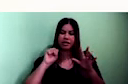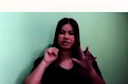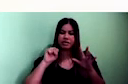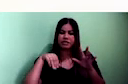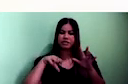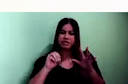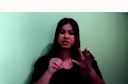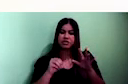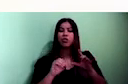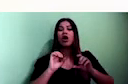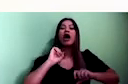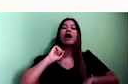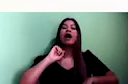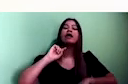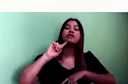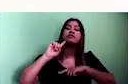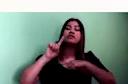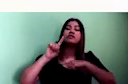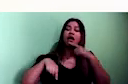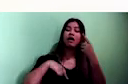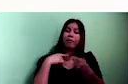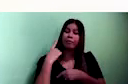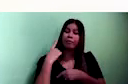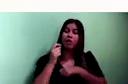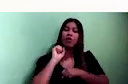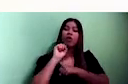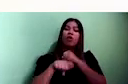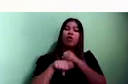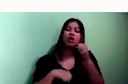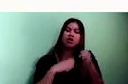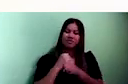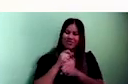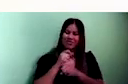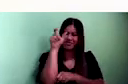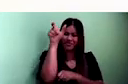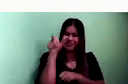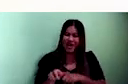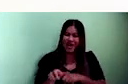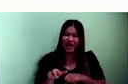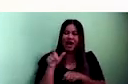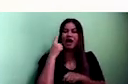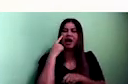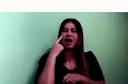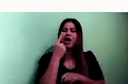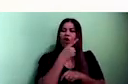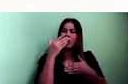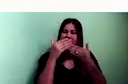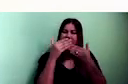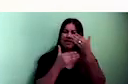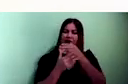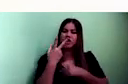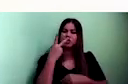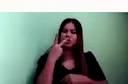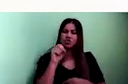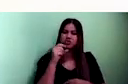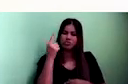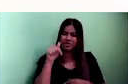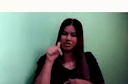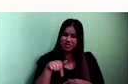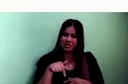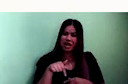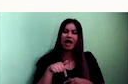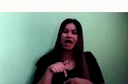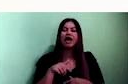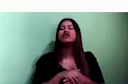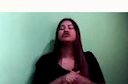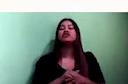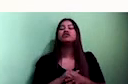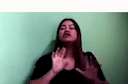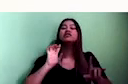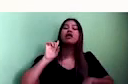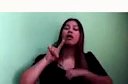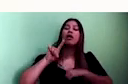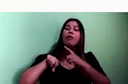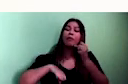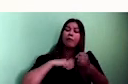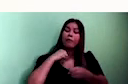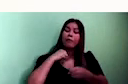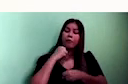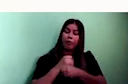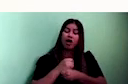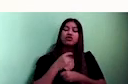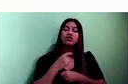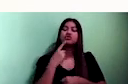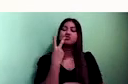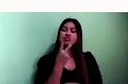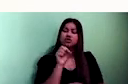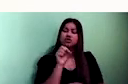aqui eu listei em 2017 essa inclusão para vocês. E em 2018, mais 10, tá? Então, hoje, a gente já